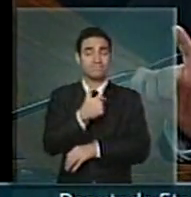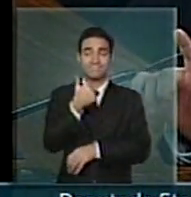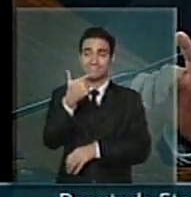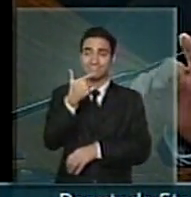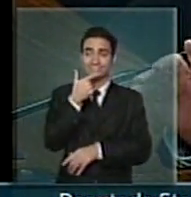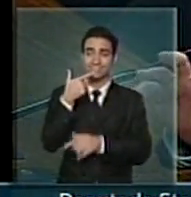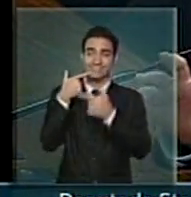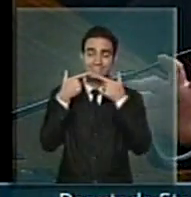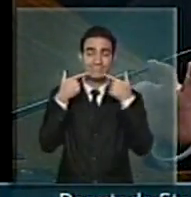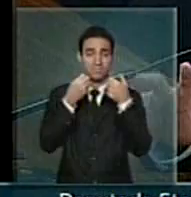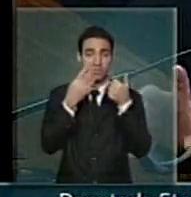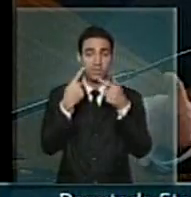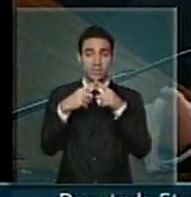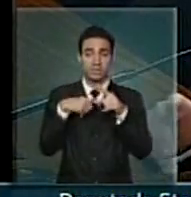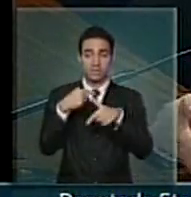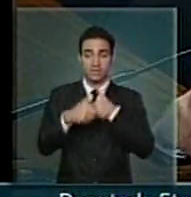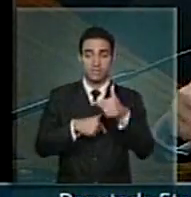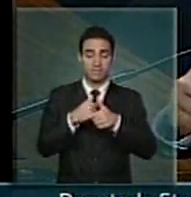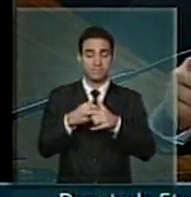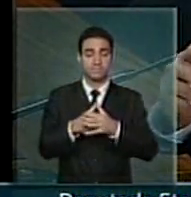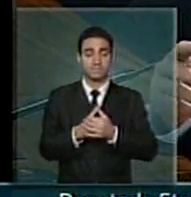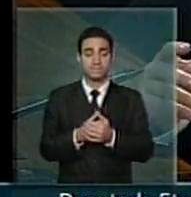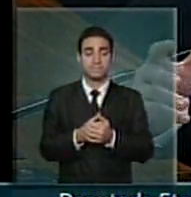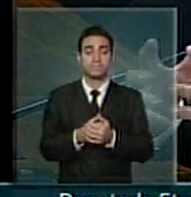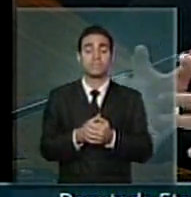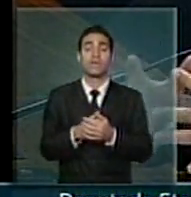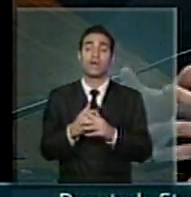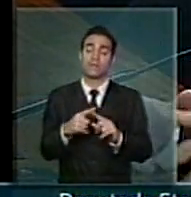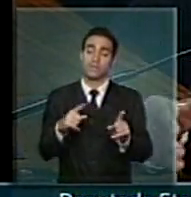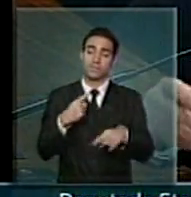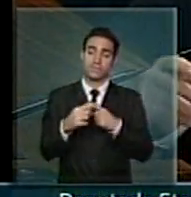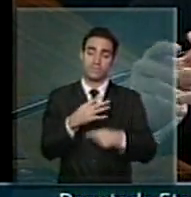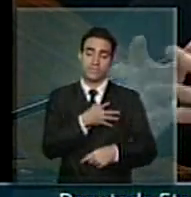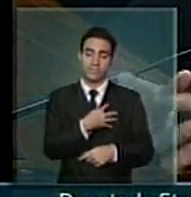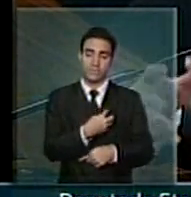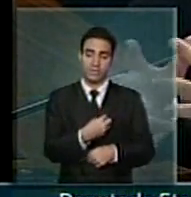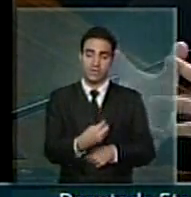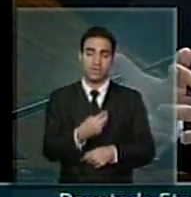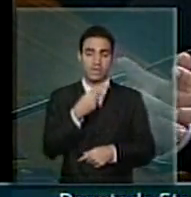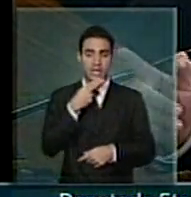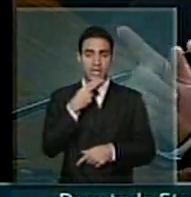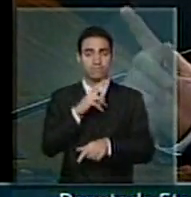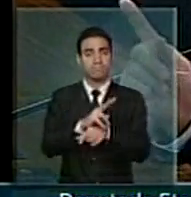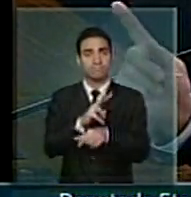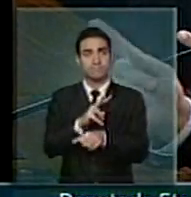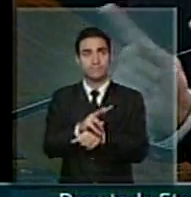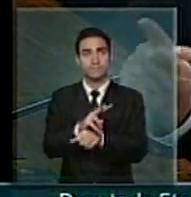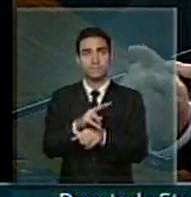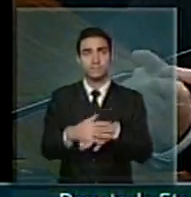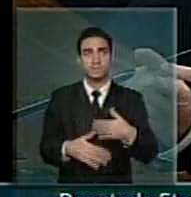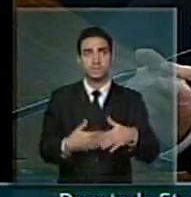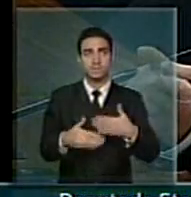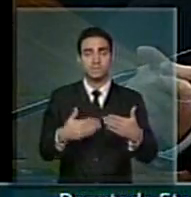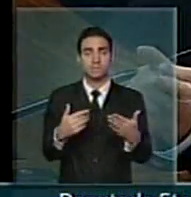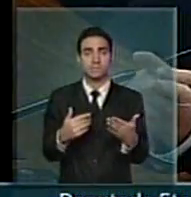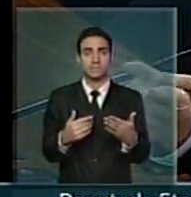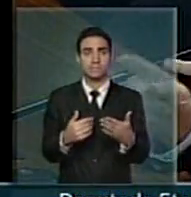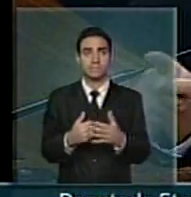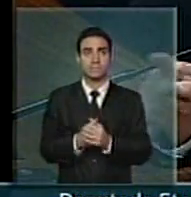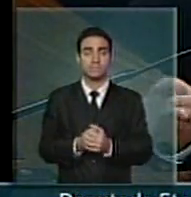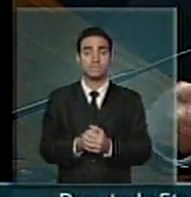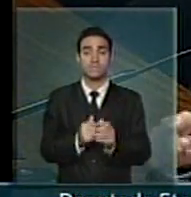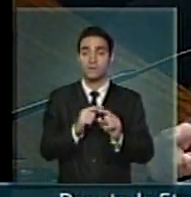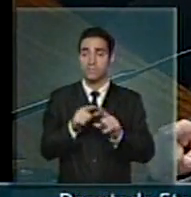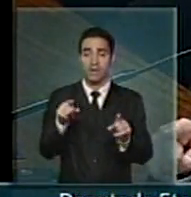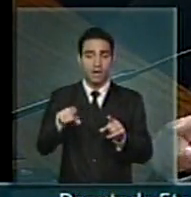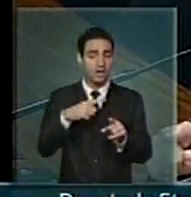se contentavam com aquilo, que foram criando os seus, gerando seus netos e seus filhos, que inclusive